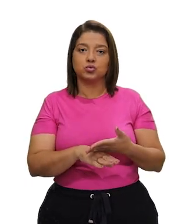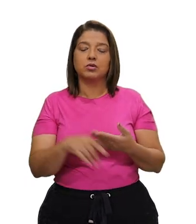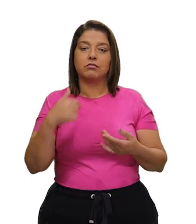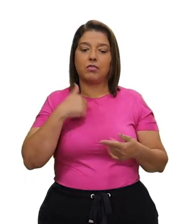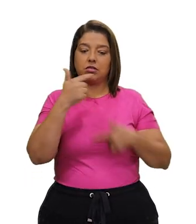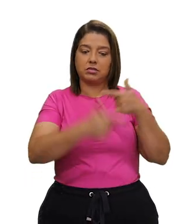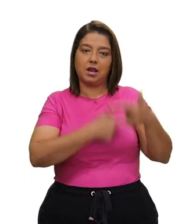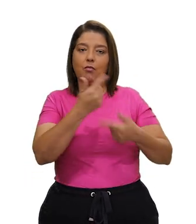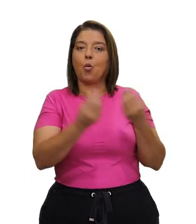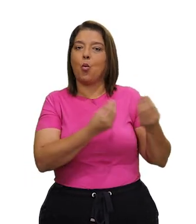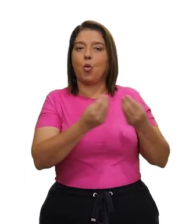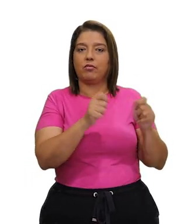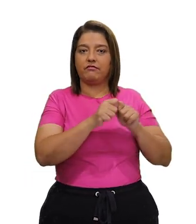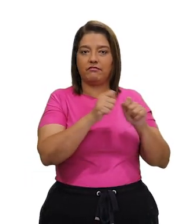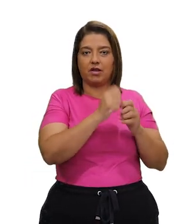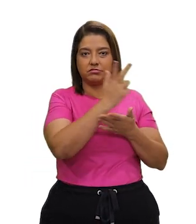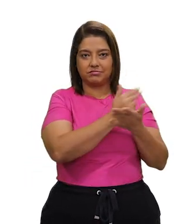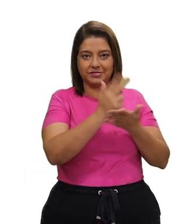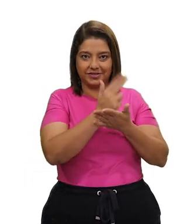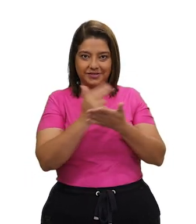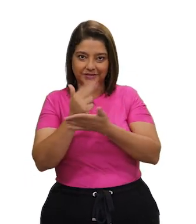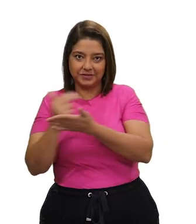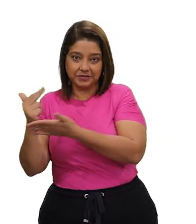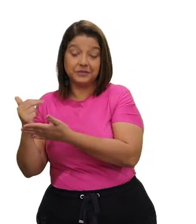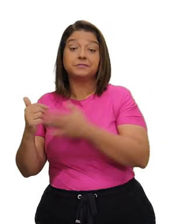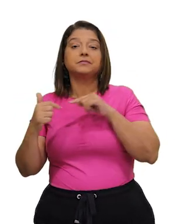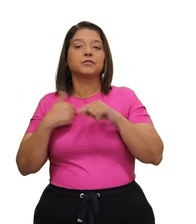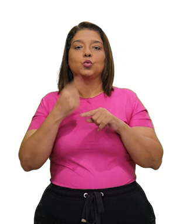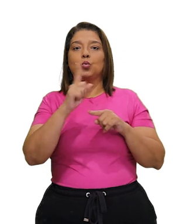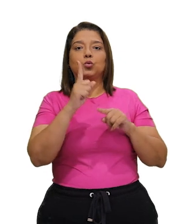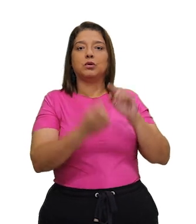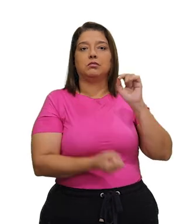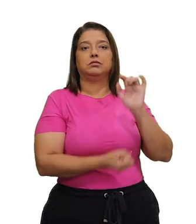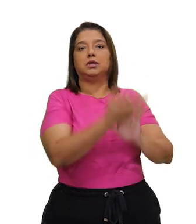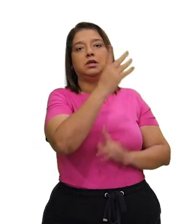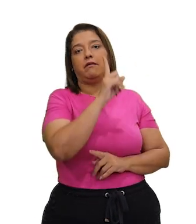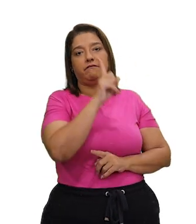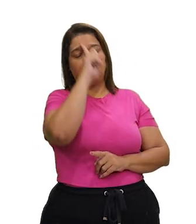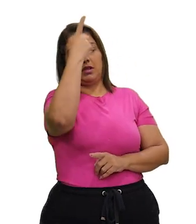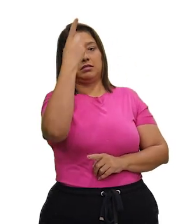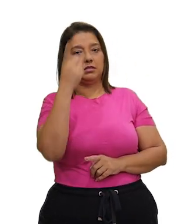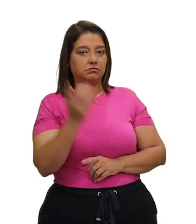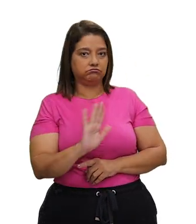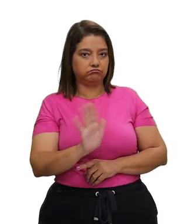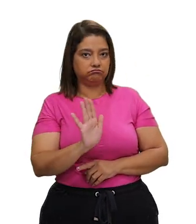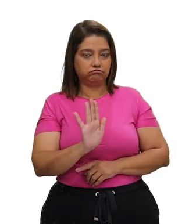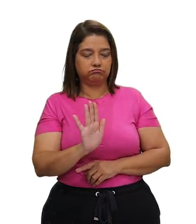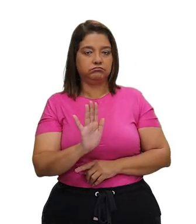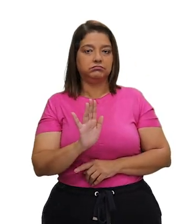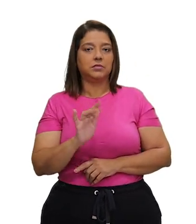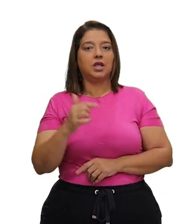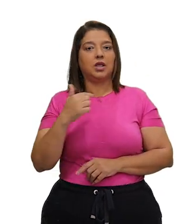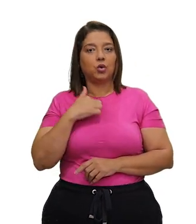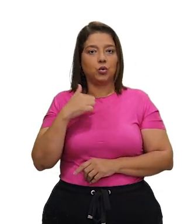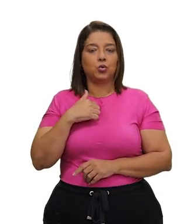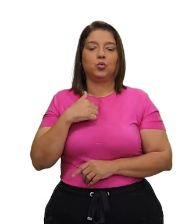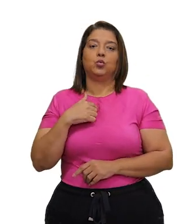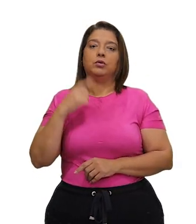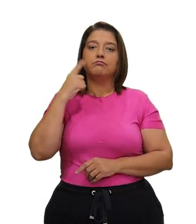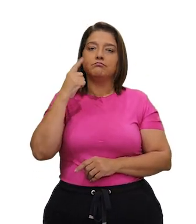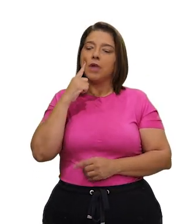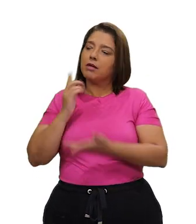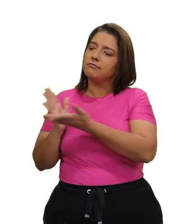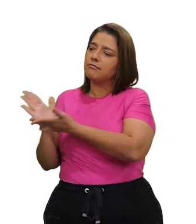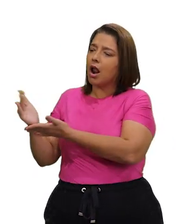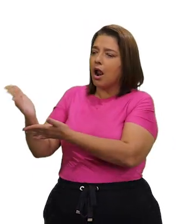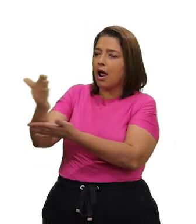desenho eh eu não crio Esses animais do nada eu eu me imuno eu reúno várias